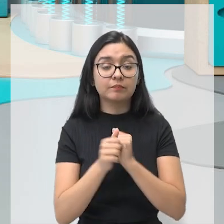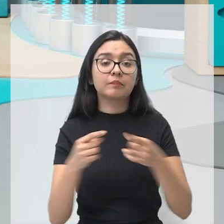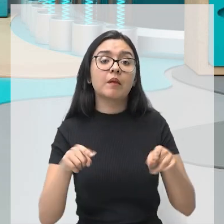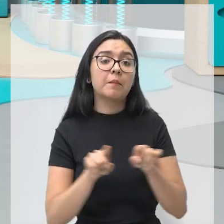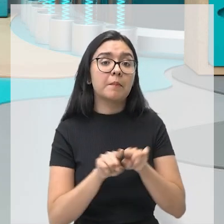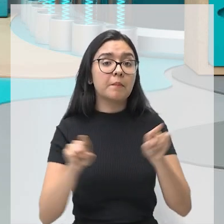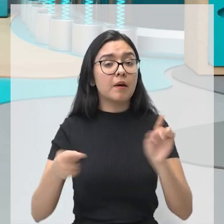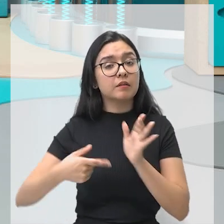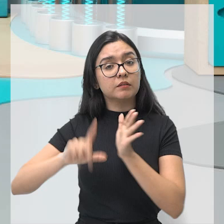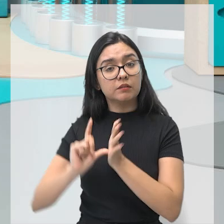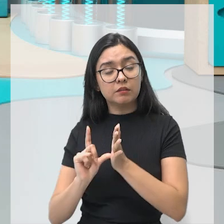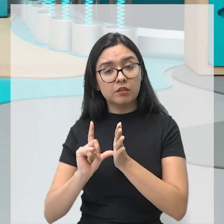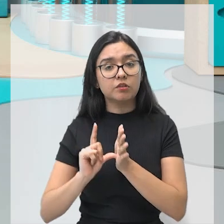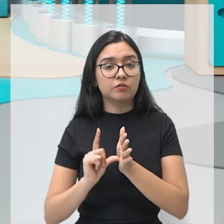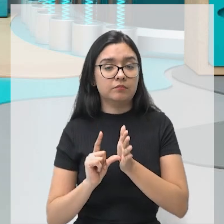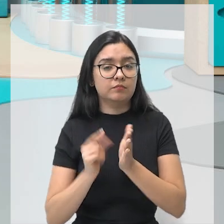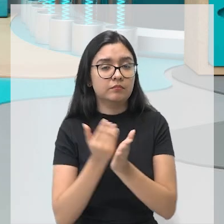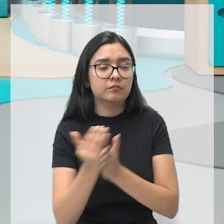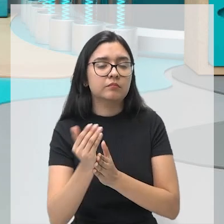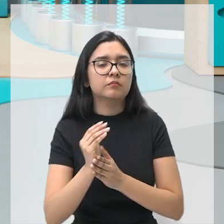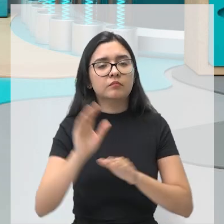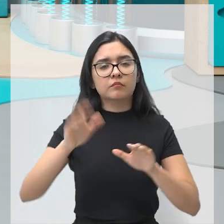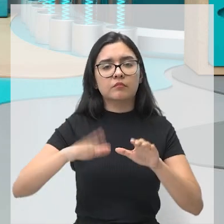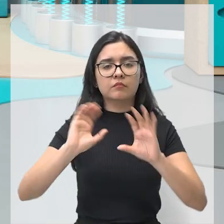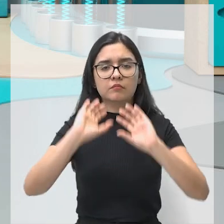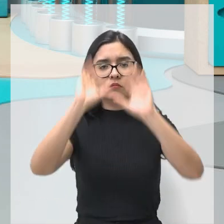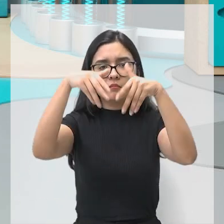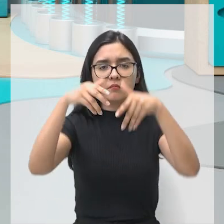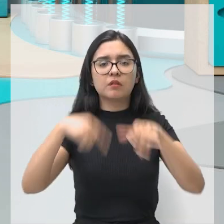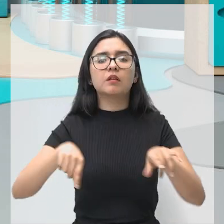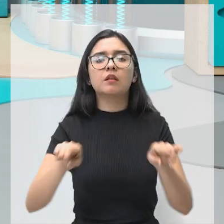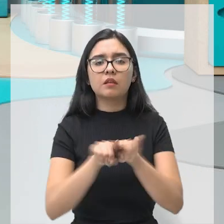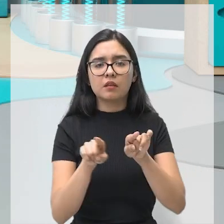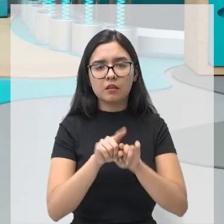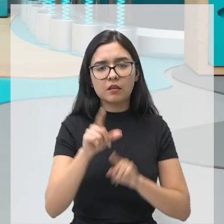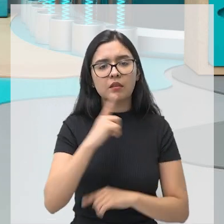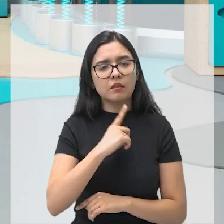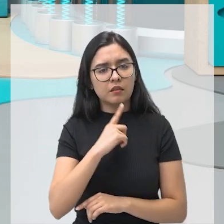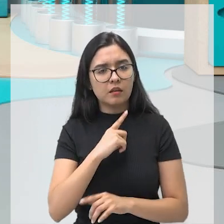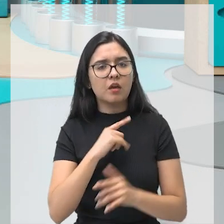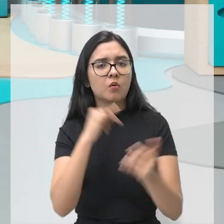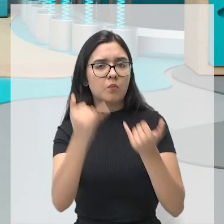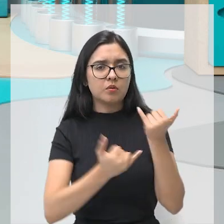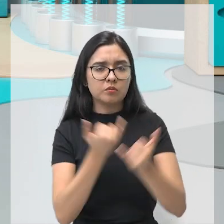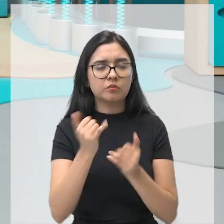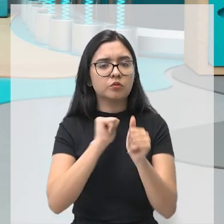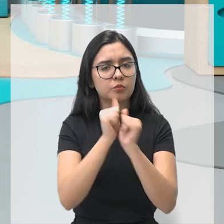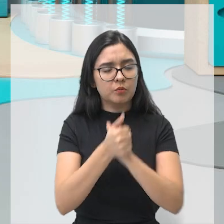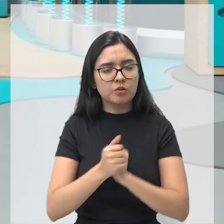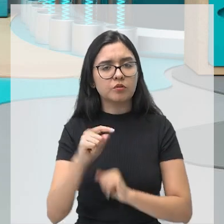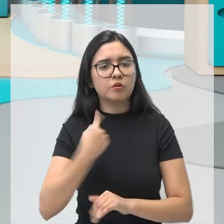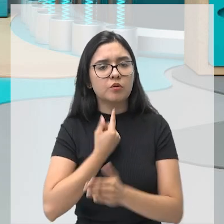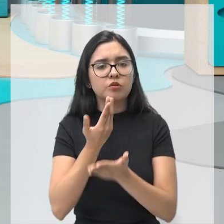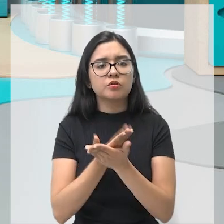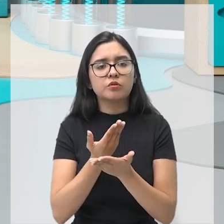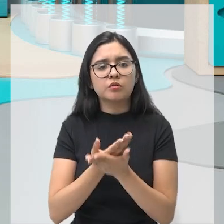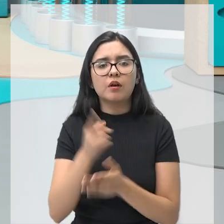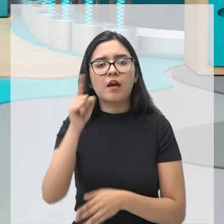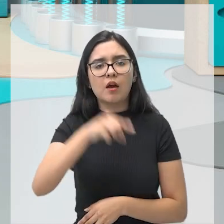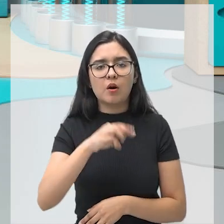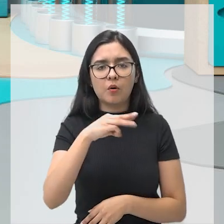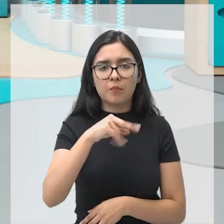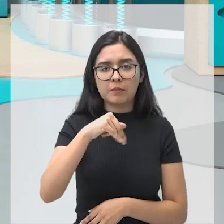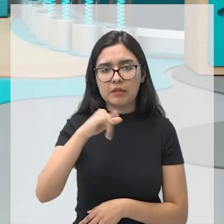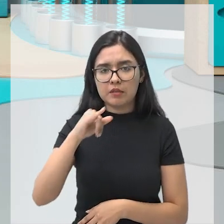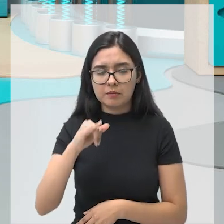começar a jogar o basquete propriamente dito, a gente tem um jogo pré-desportivo, que foi o que nós exploramos nas nossas aulas, que é o mini